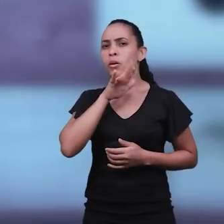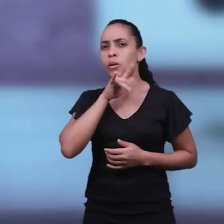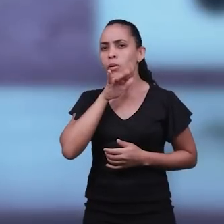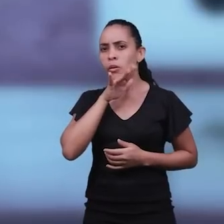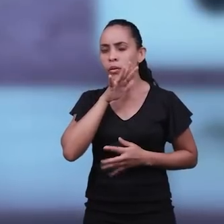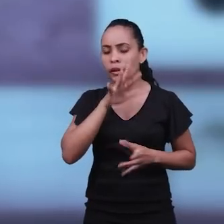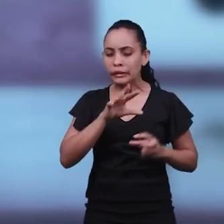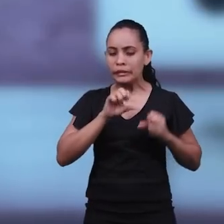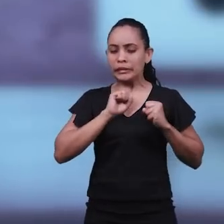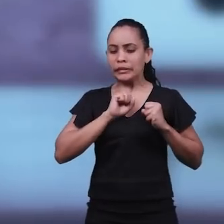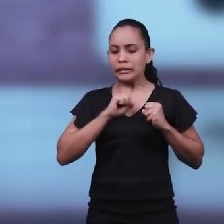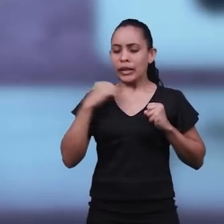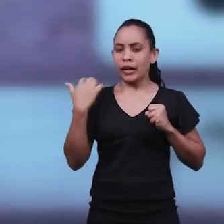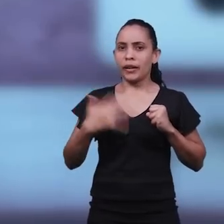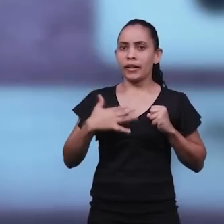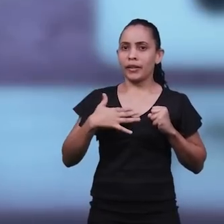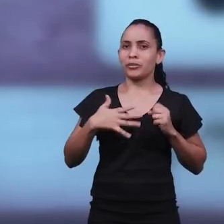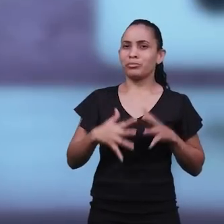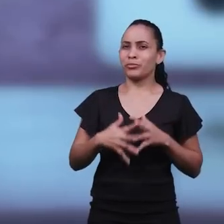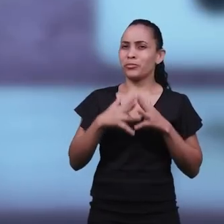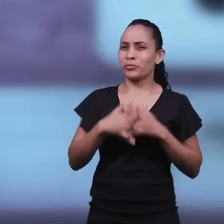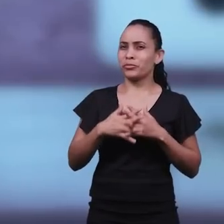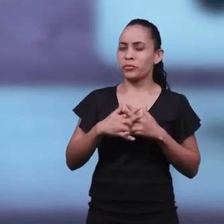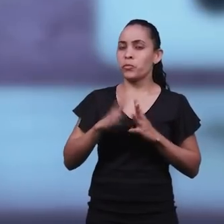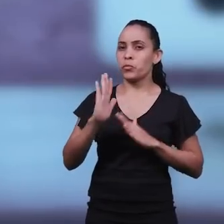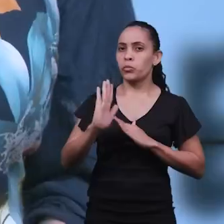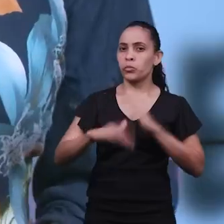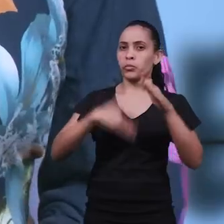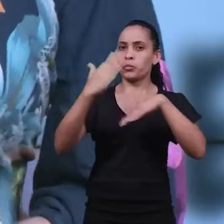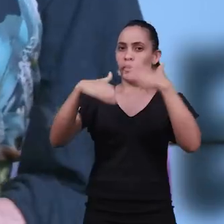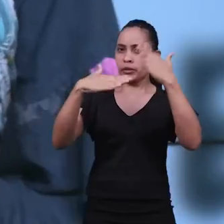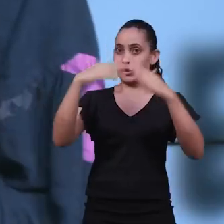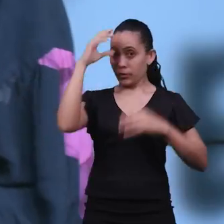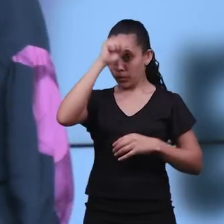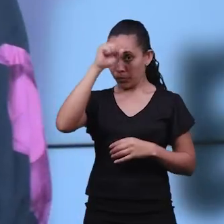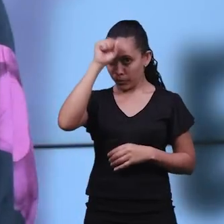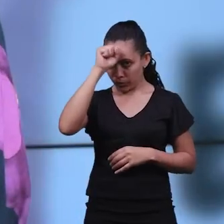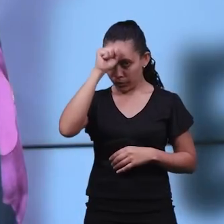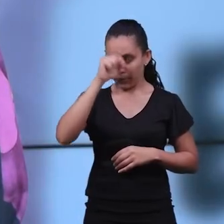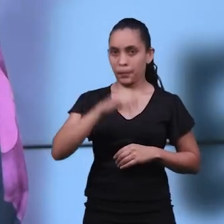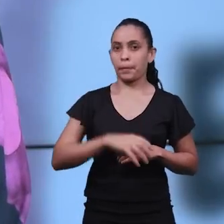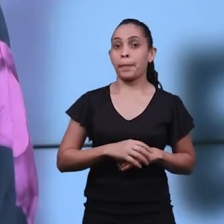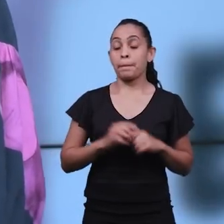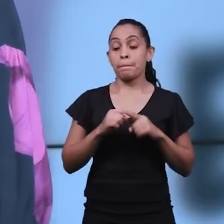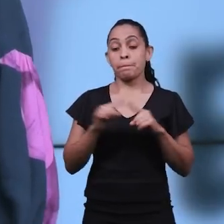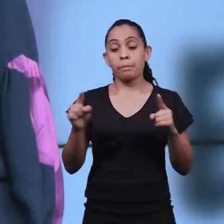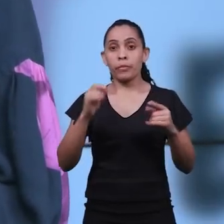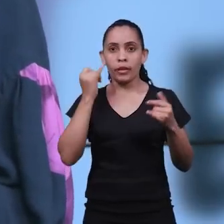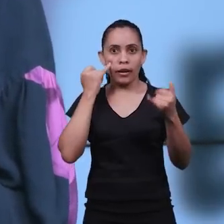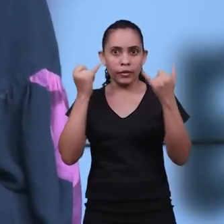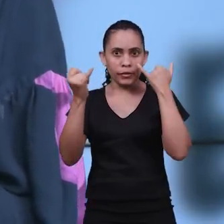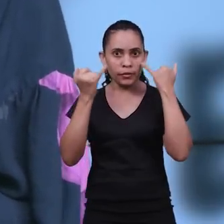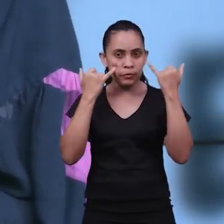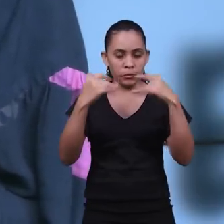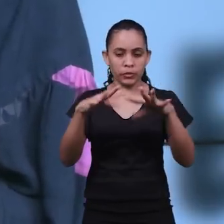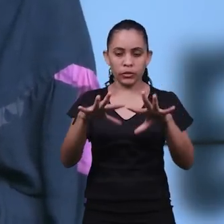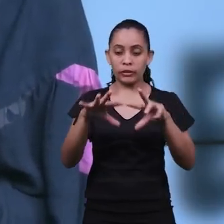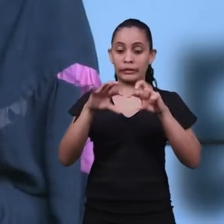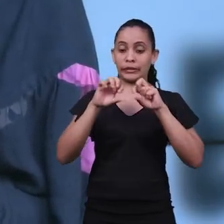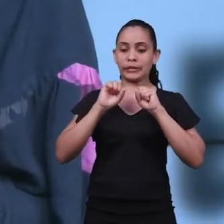intensas interferem no processo de aprendizagem. Podemos concluir, então, que as